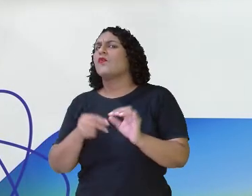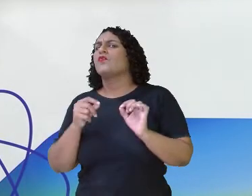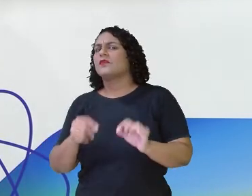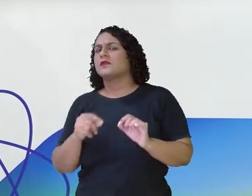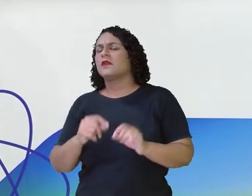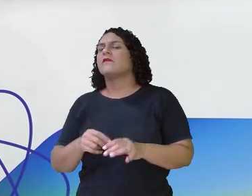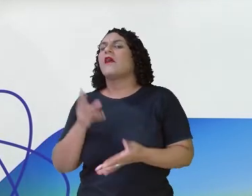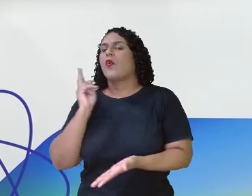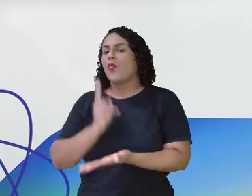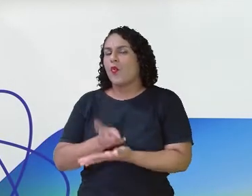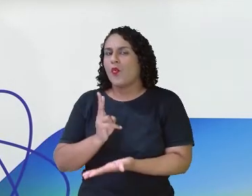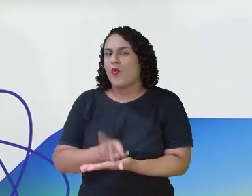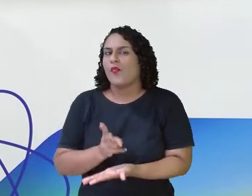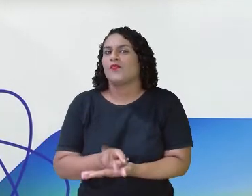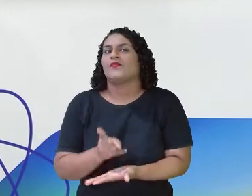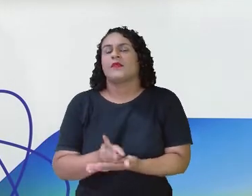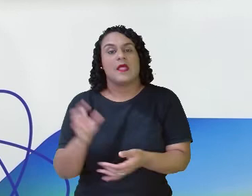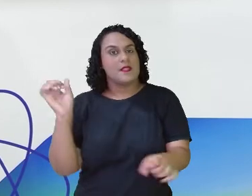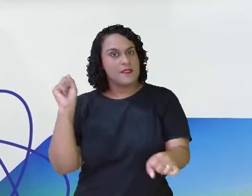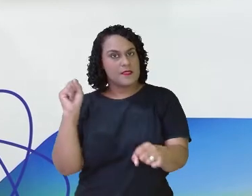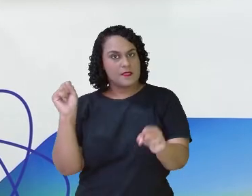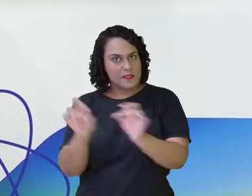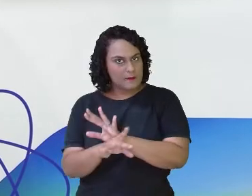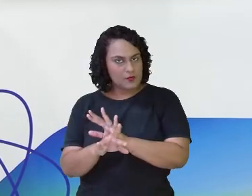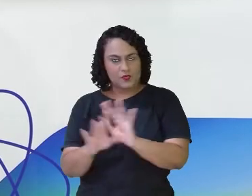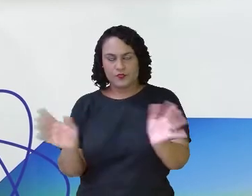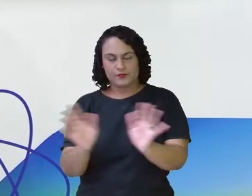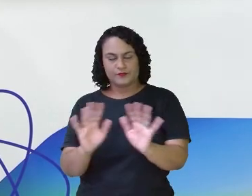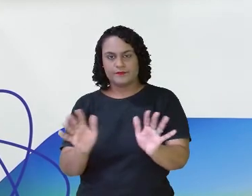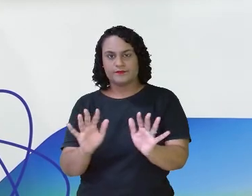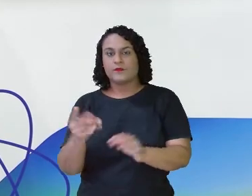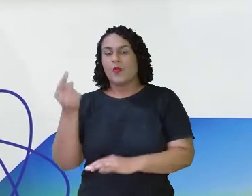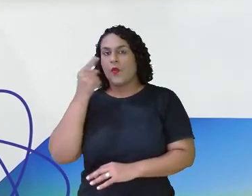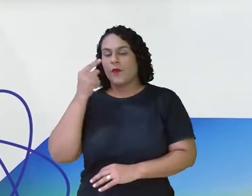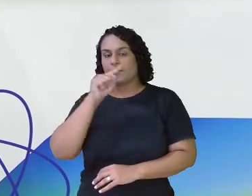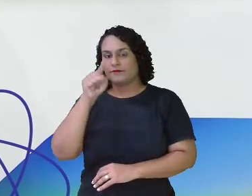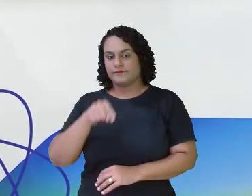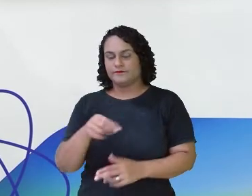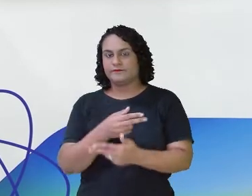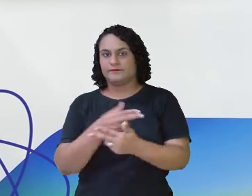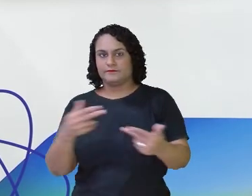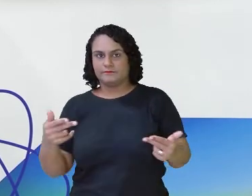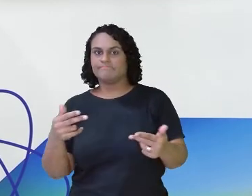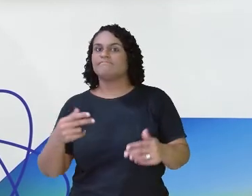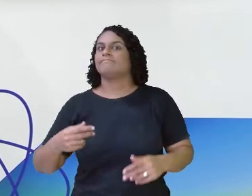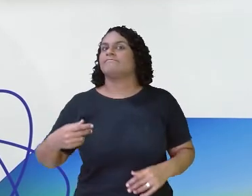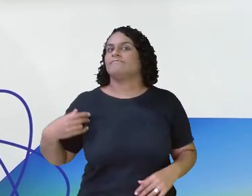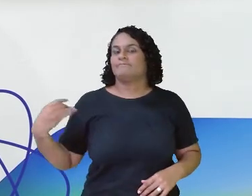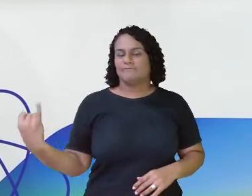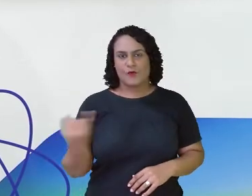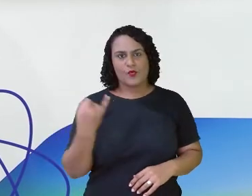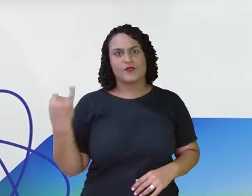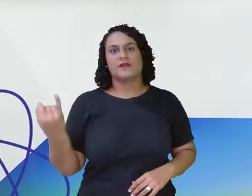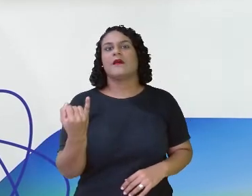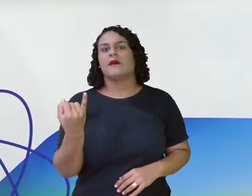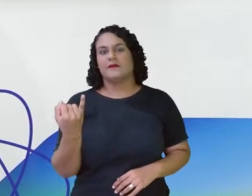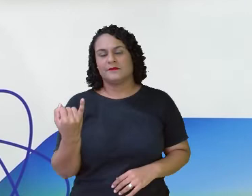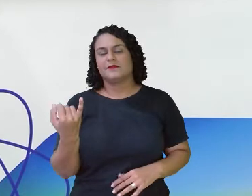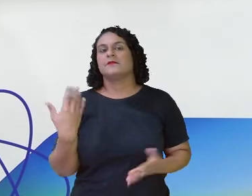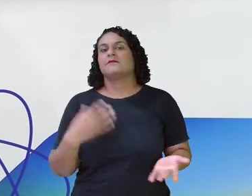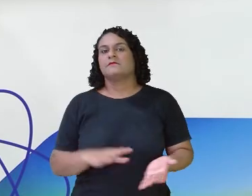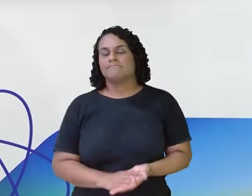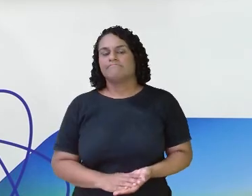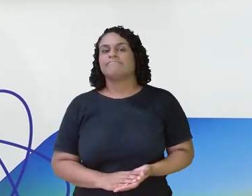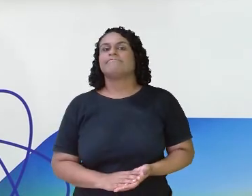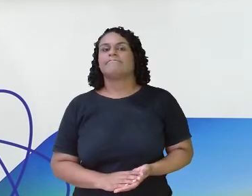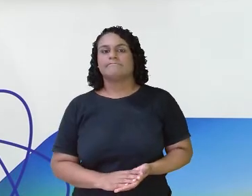coisas por aí, ele não terminou totalmente. Então, veja como os sinais de pontuação são importantes e fazem